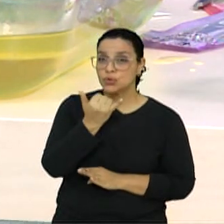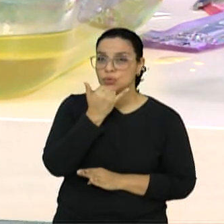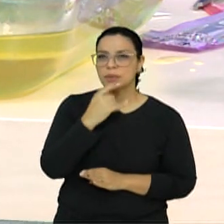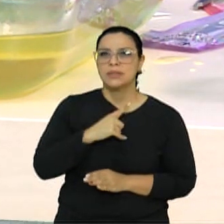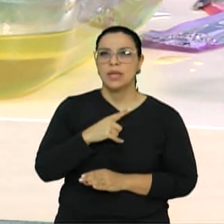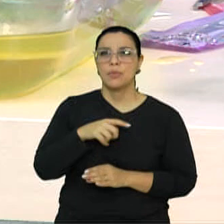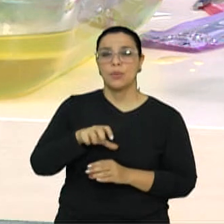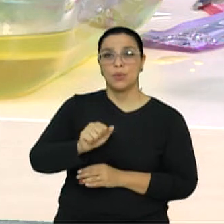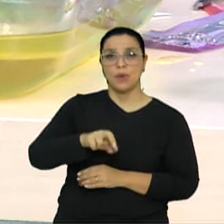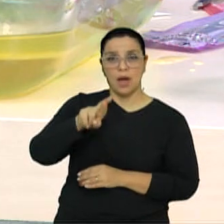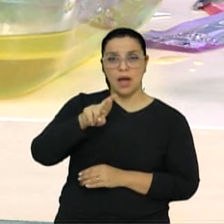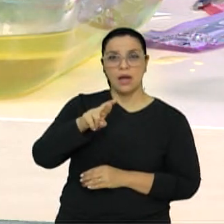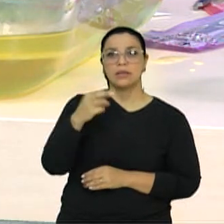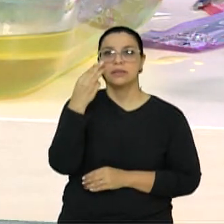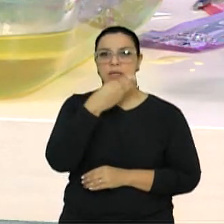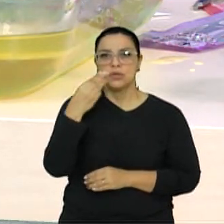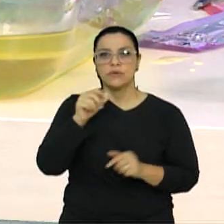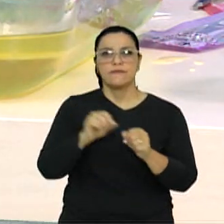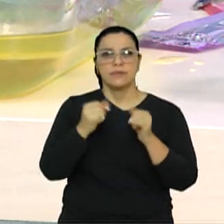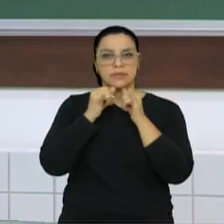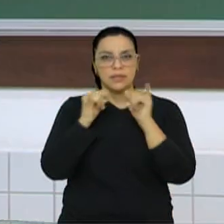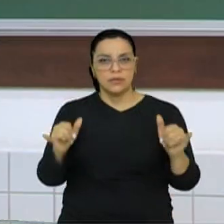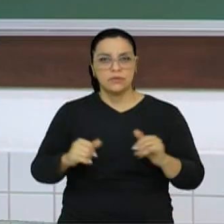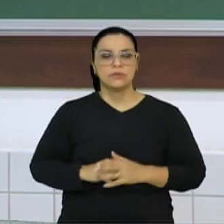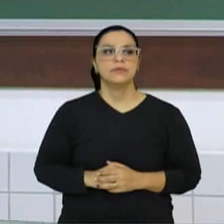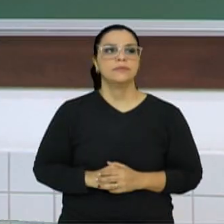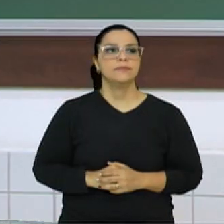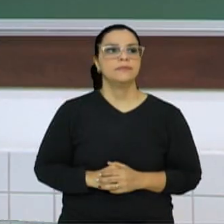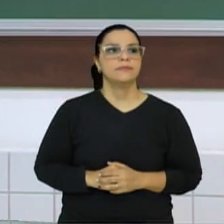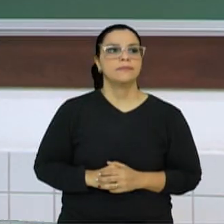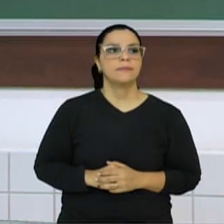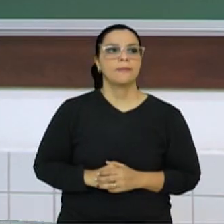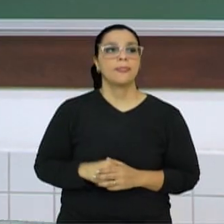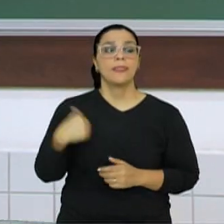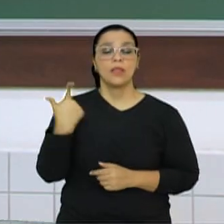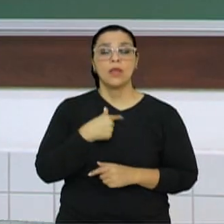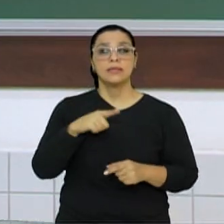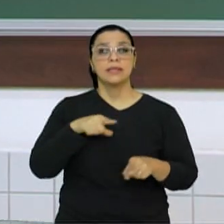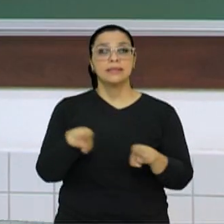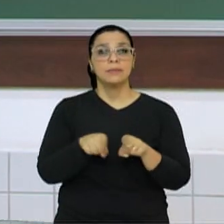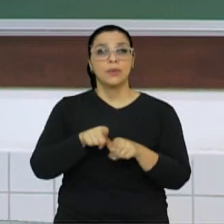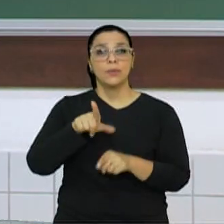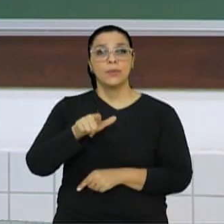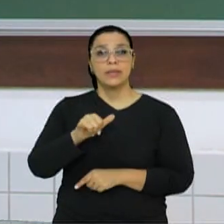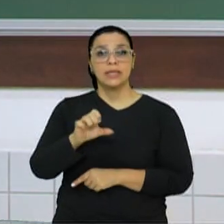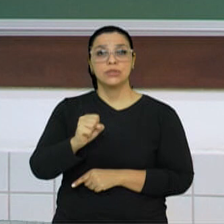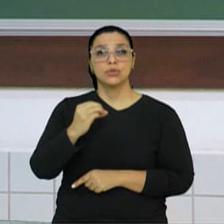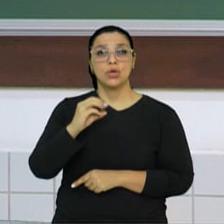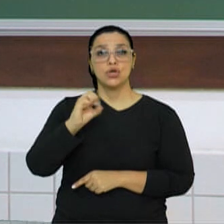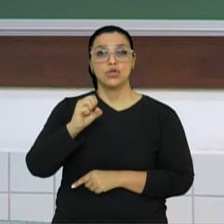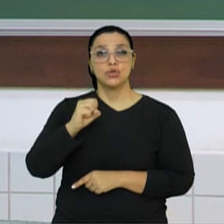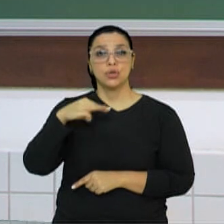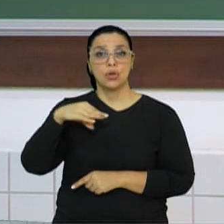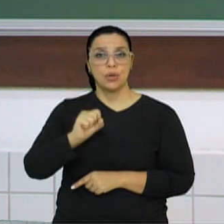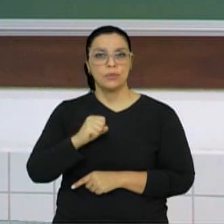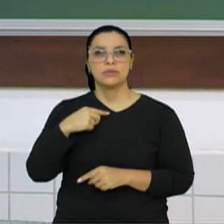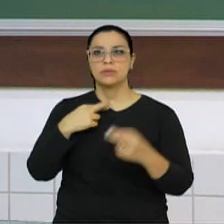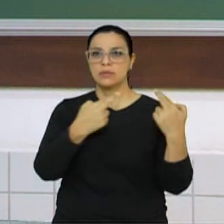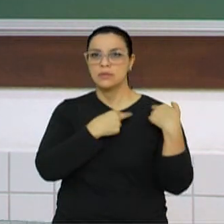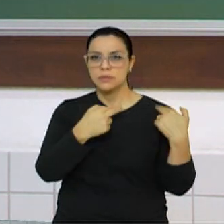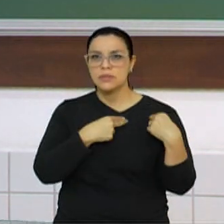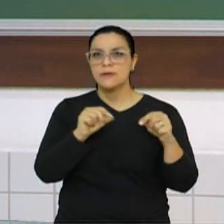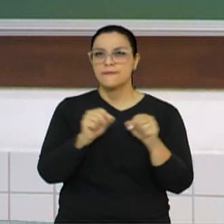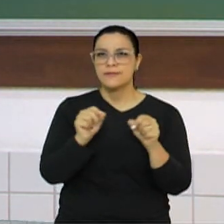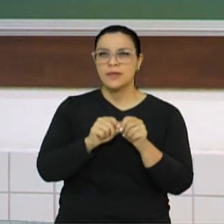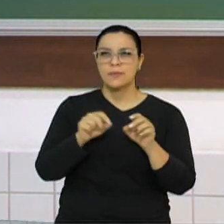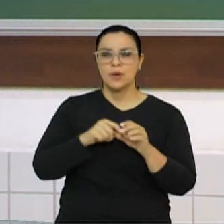o oxigênio e os açúcares para produzir energia, muito bem. E nós temos os lisossomos, responsáveis ali pela